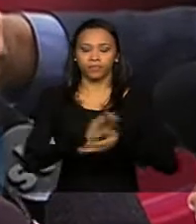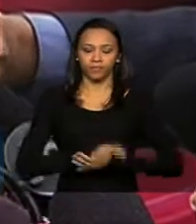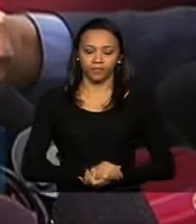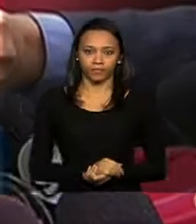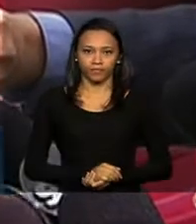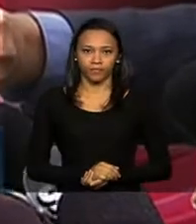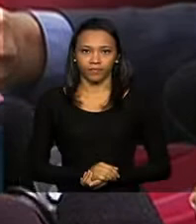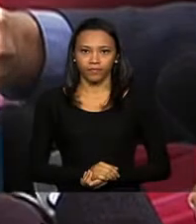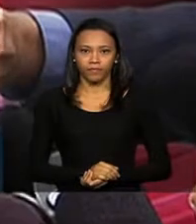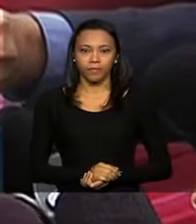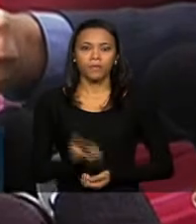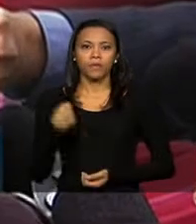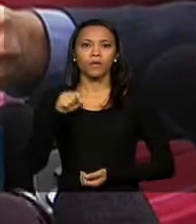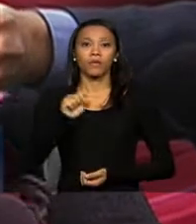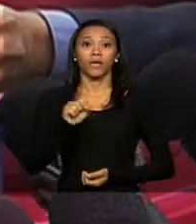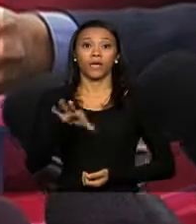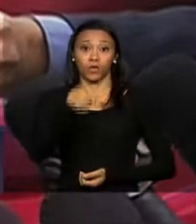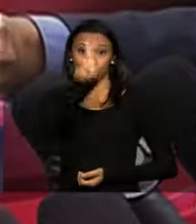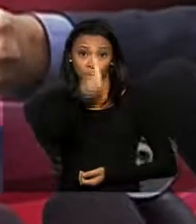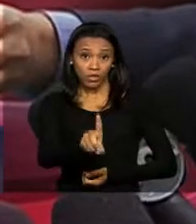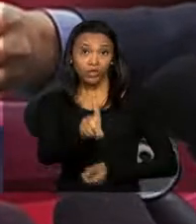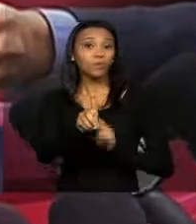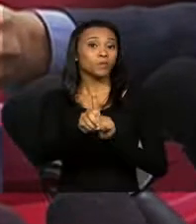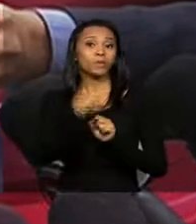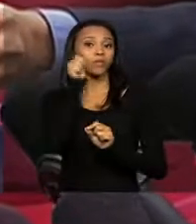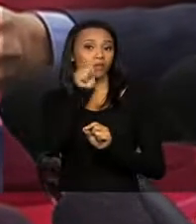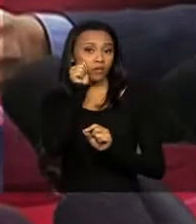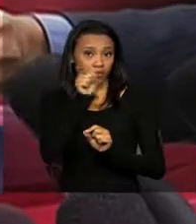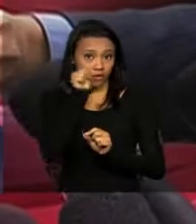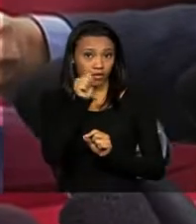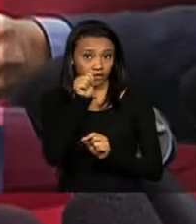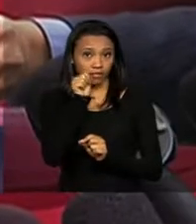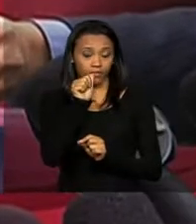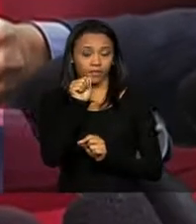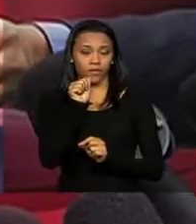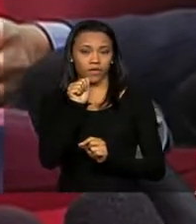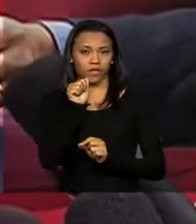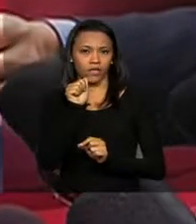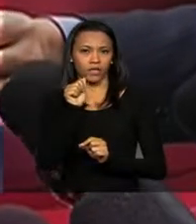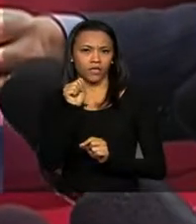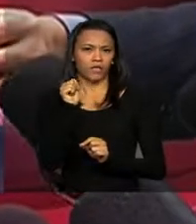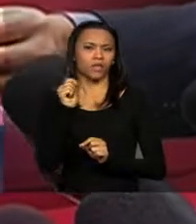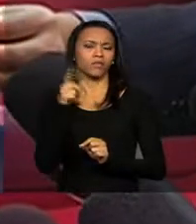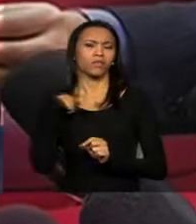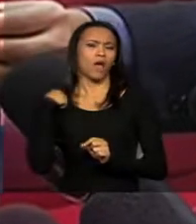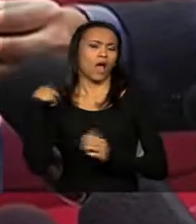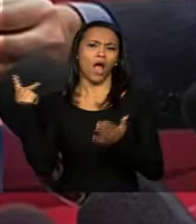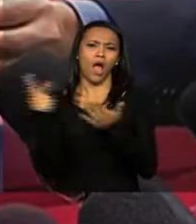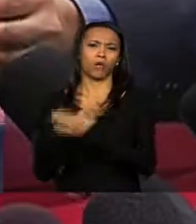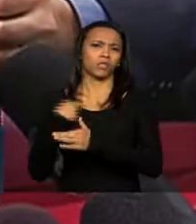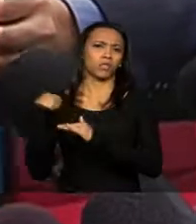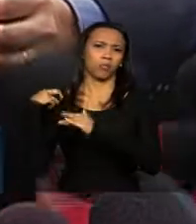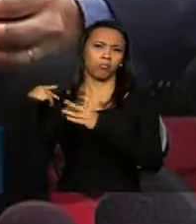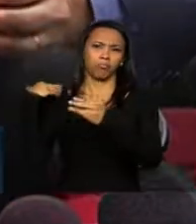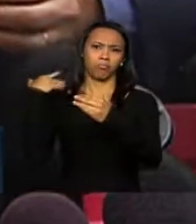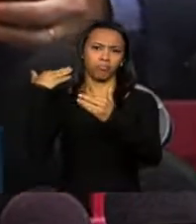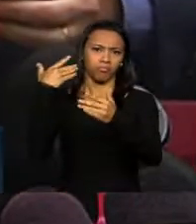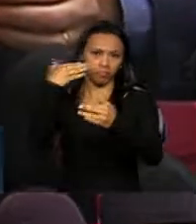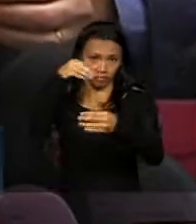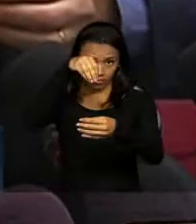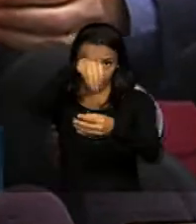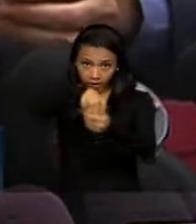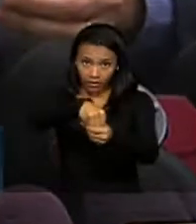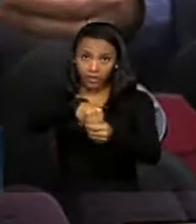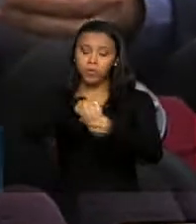extraordinária do chamar direito da mulher e que foi digamos assim sequenciado pelos tribunais de justiça